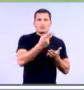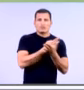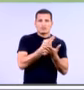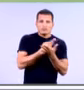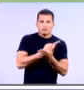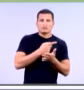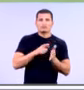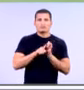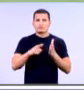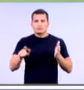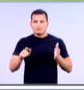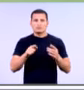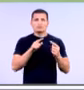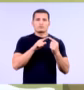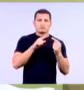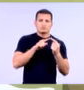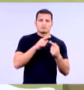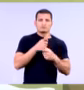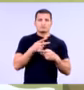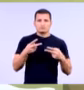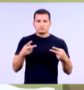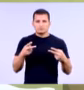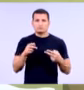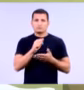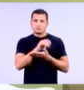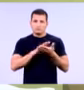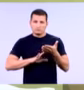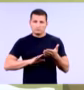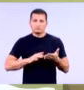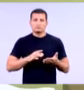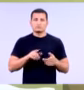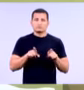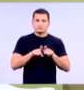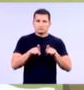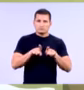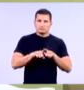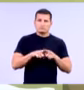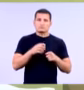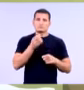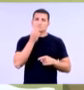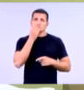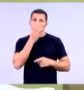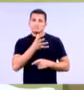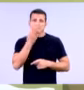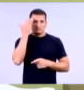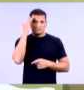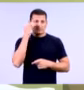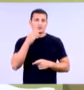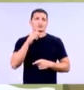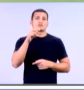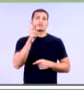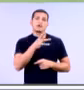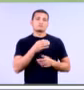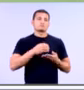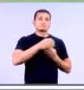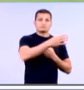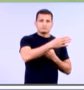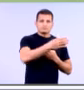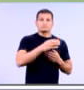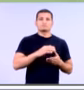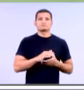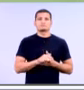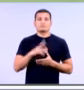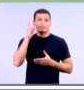não vá com erros de concordância, né, para que o texto seja também bem entendido por quem vai receber. Muito bem. Lembrando que